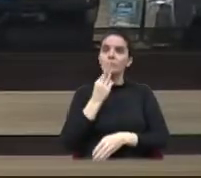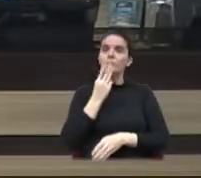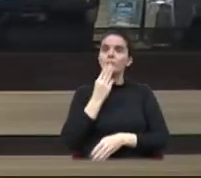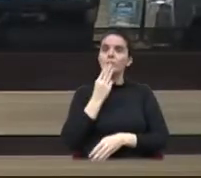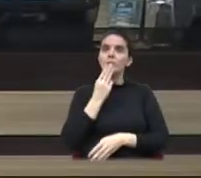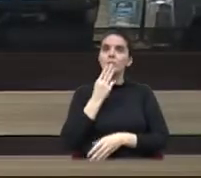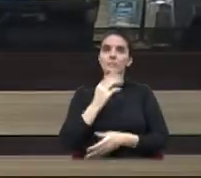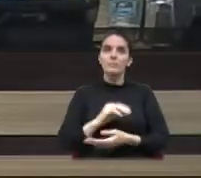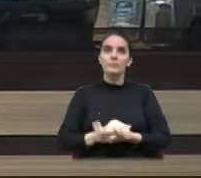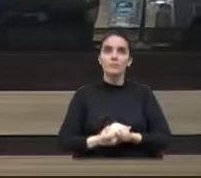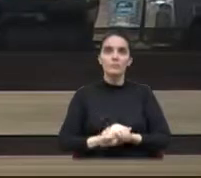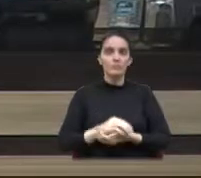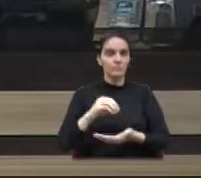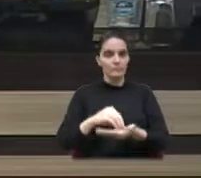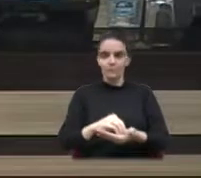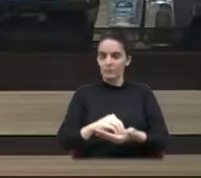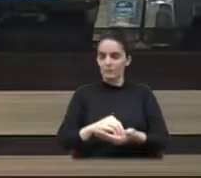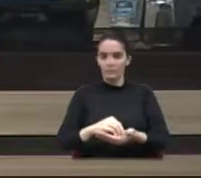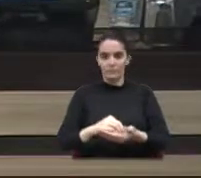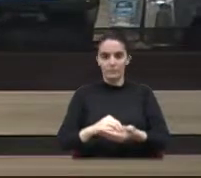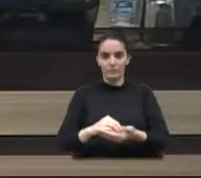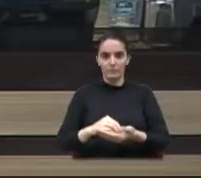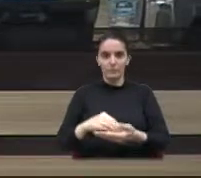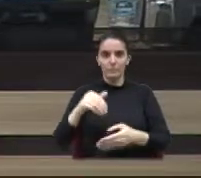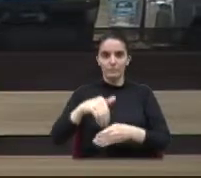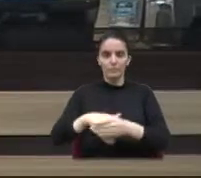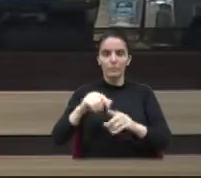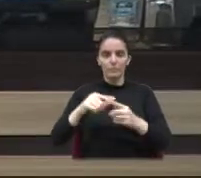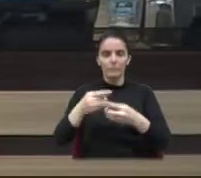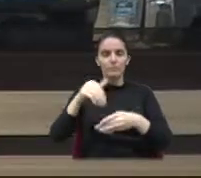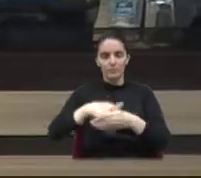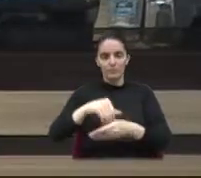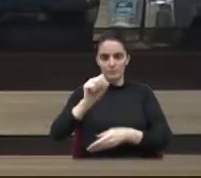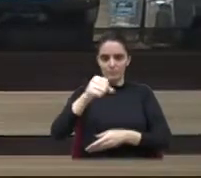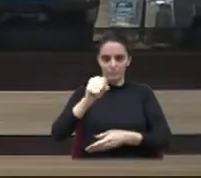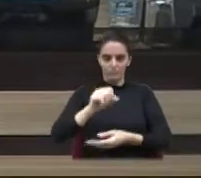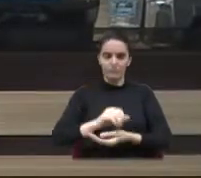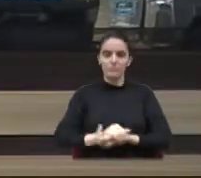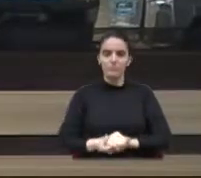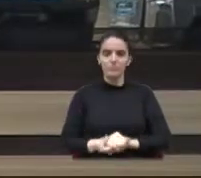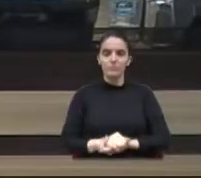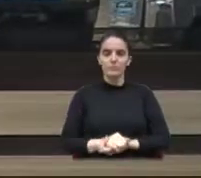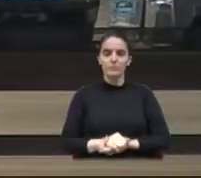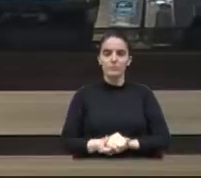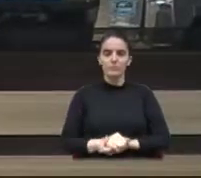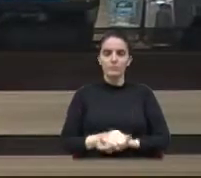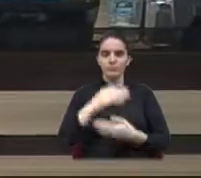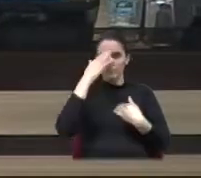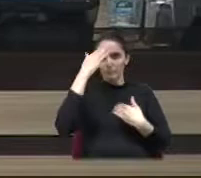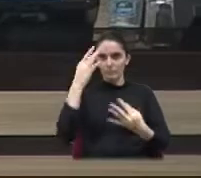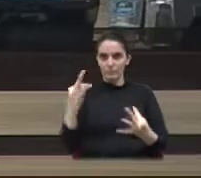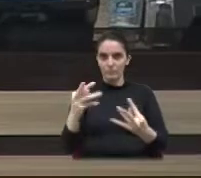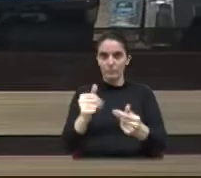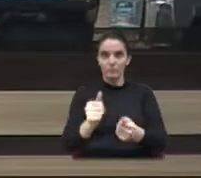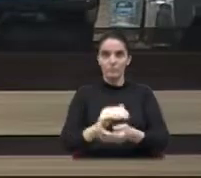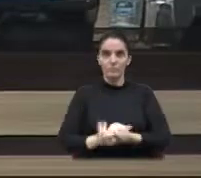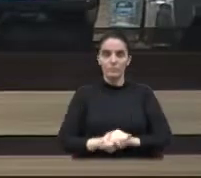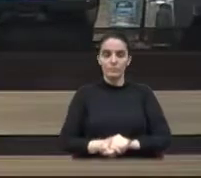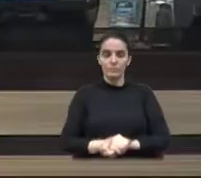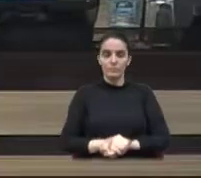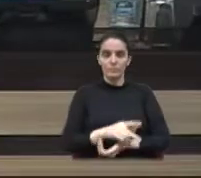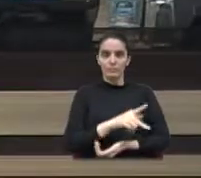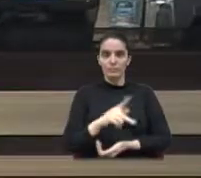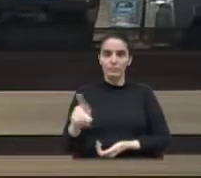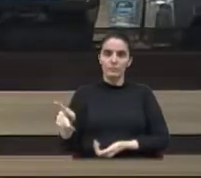Luzia, que não registrou o voto, mas votou favoravelmente. Obrigado a todos. Senhor presidente,